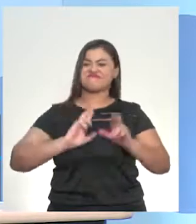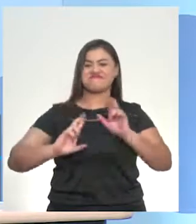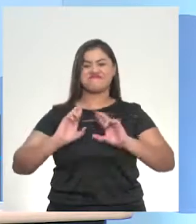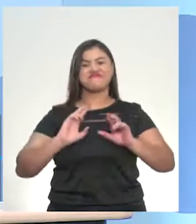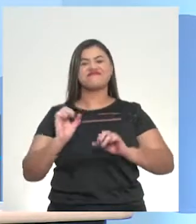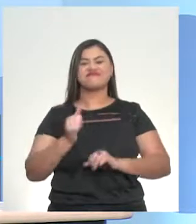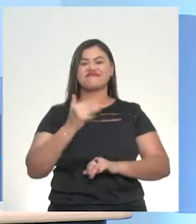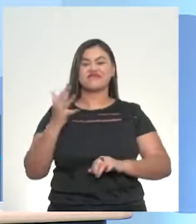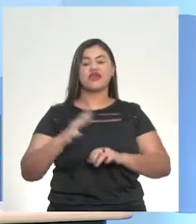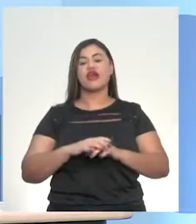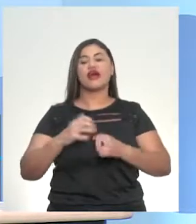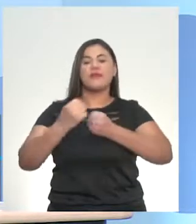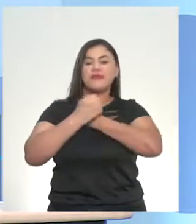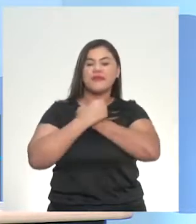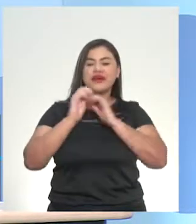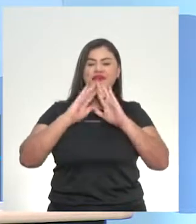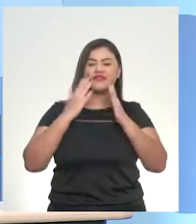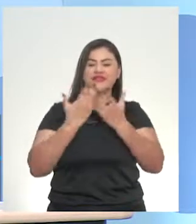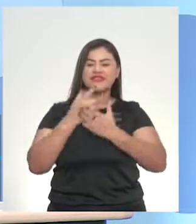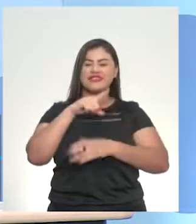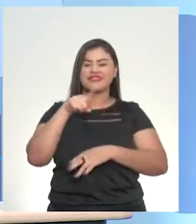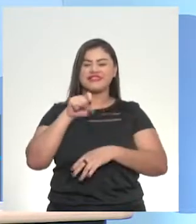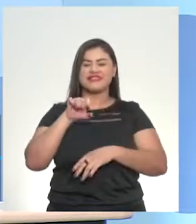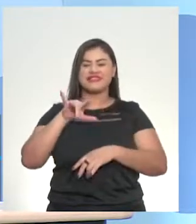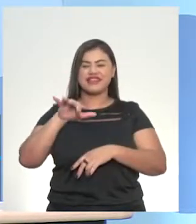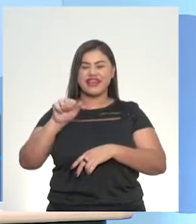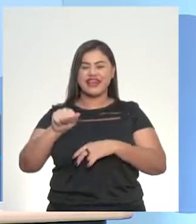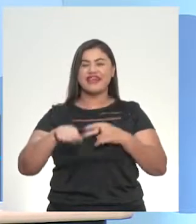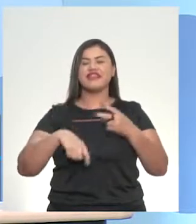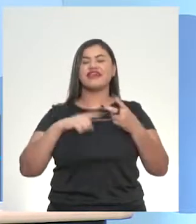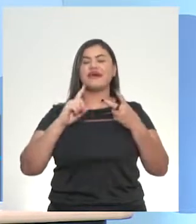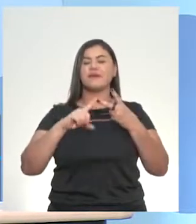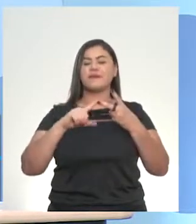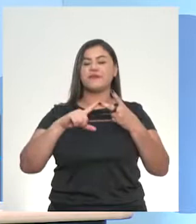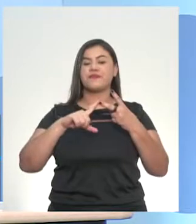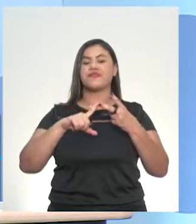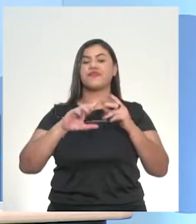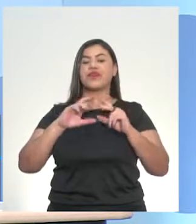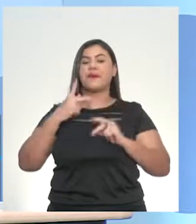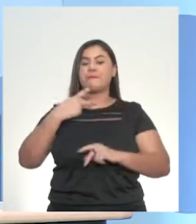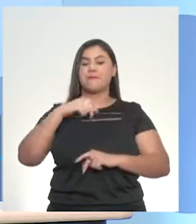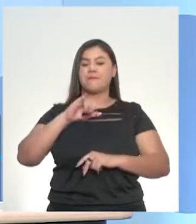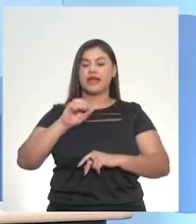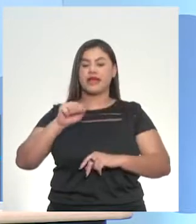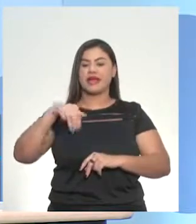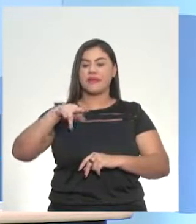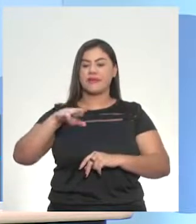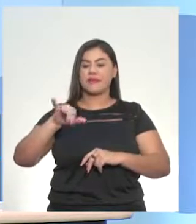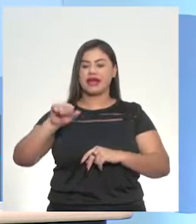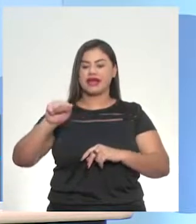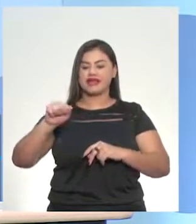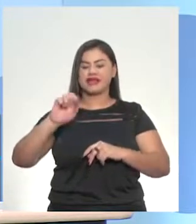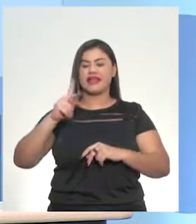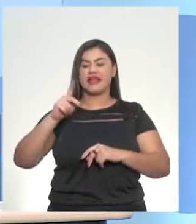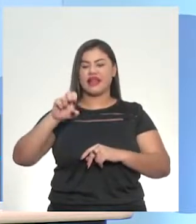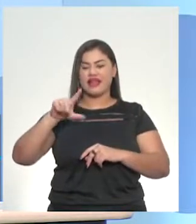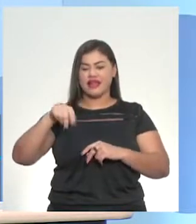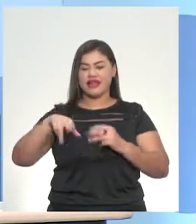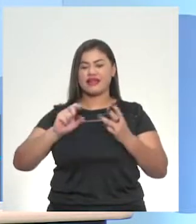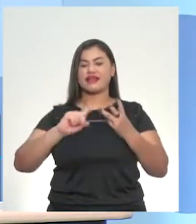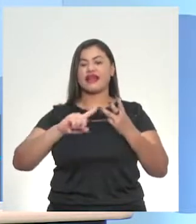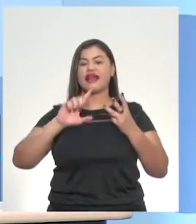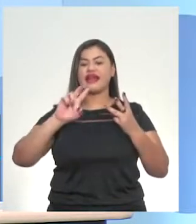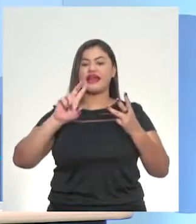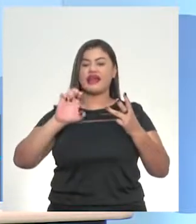lá. Abraço para o pessoal da Escola Zélia Ponta Linda, pessoal de Mauá, da PEI Maria Helena Colônia, pessoal da Escola